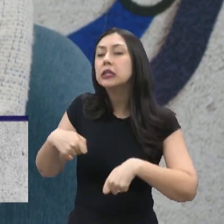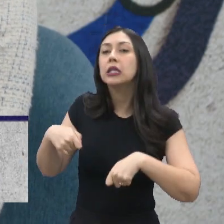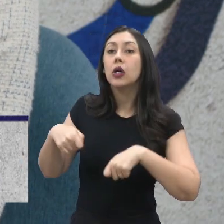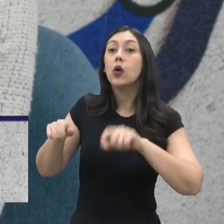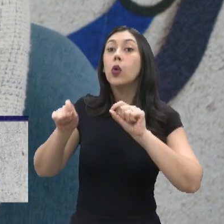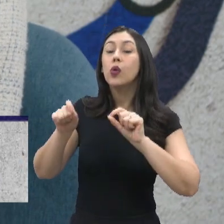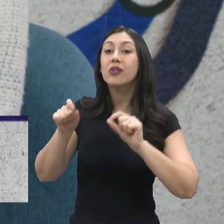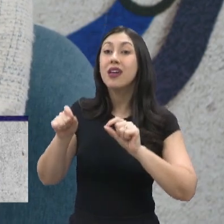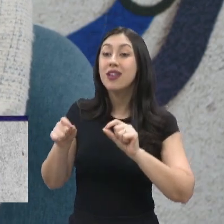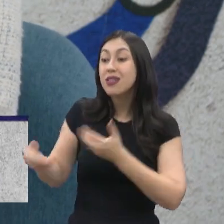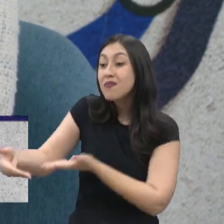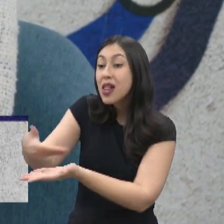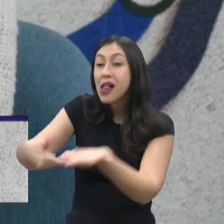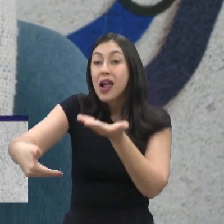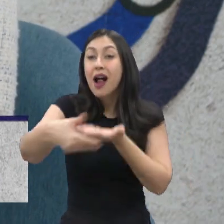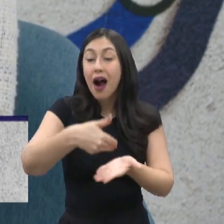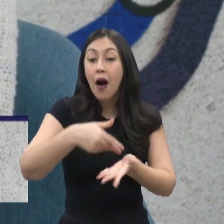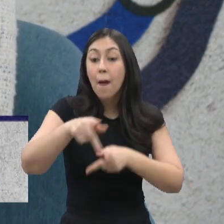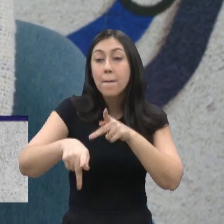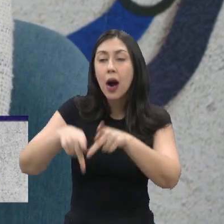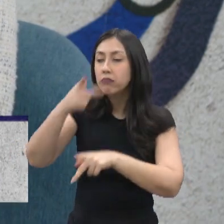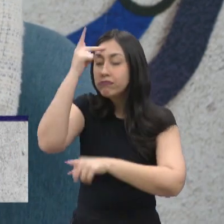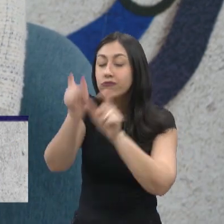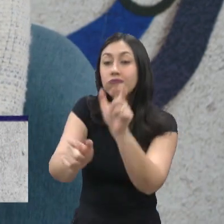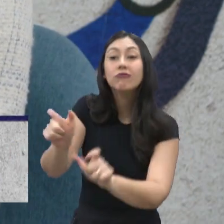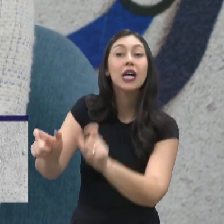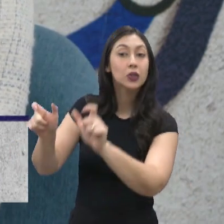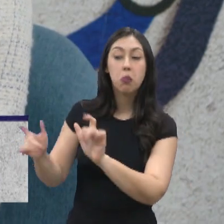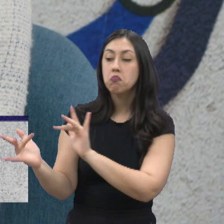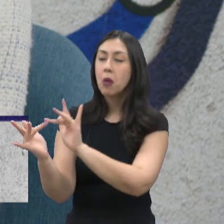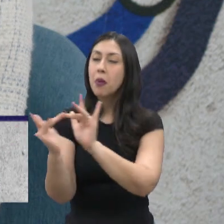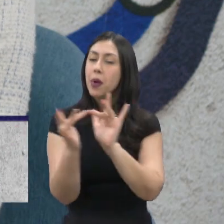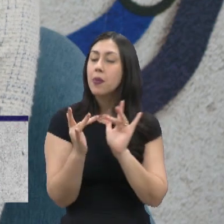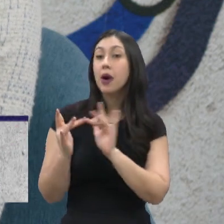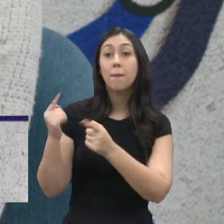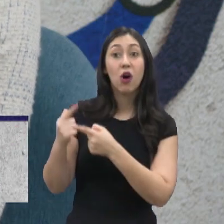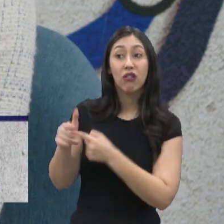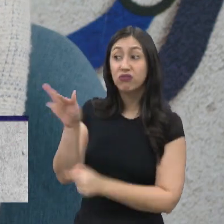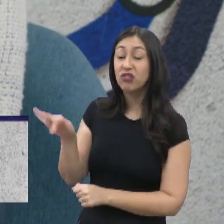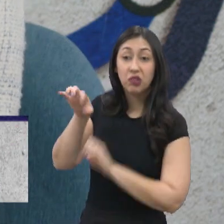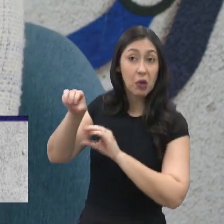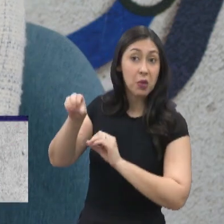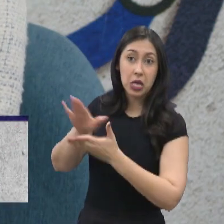na faculdade e que é fundamental na hora de administrar uma empresa. Então, quando a gente fala de bagagem de mercado